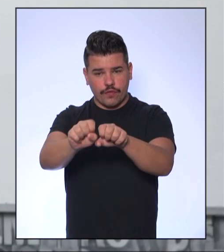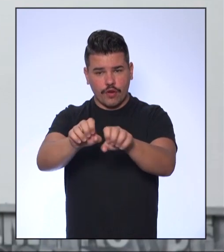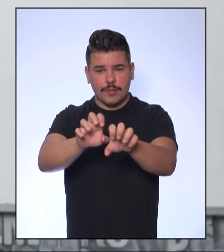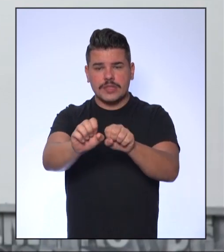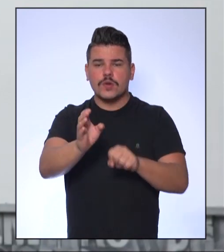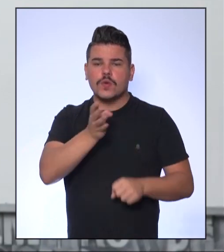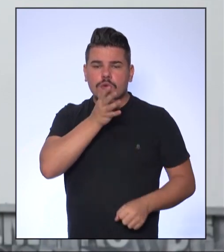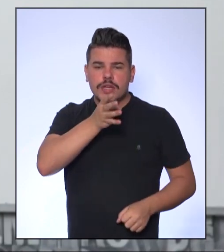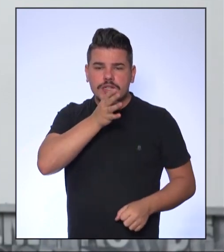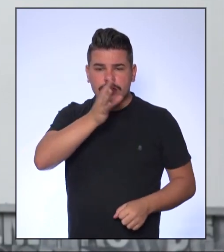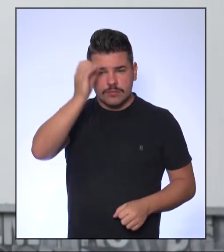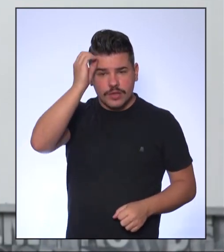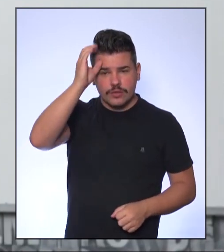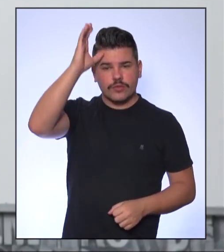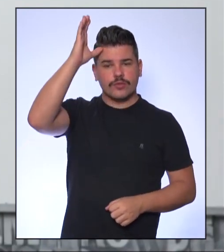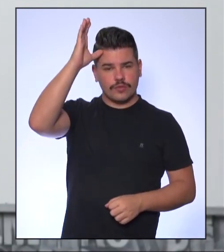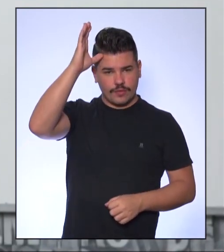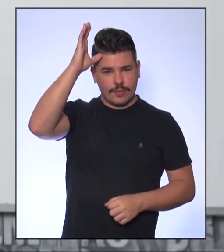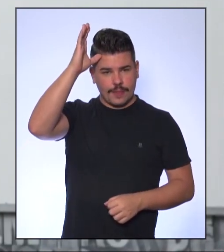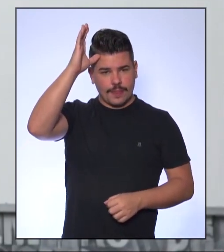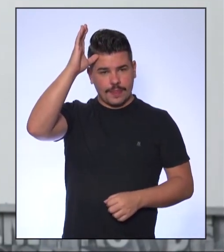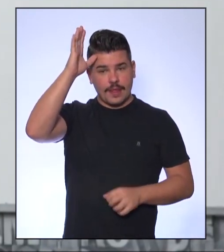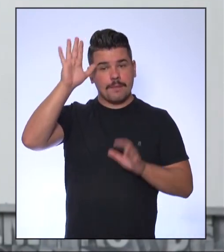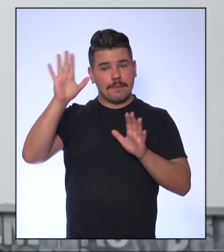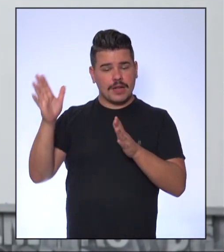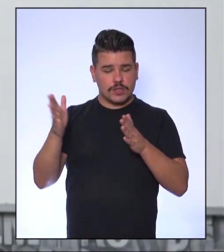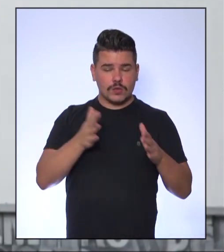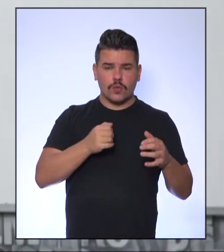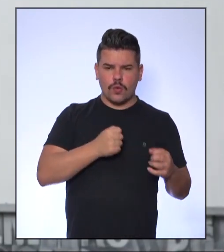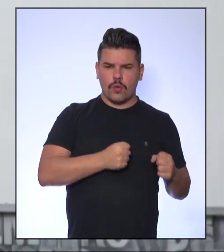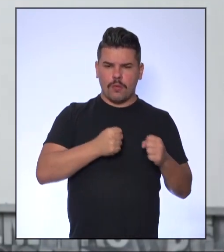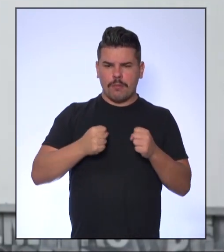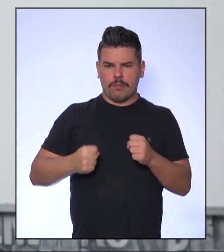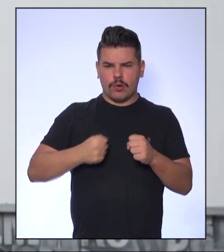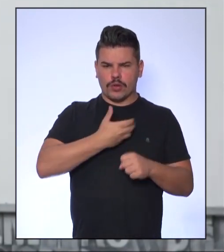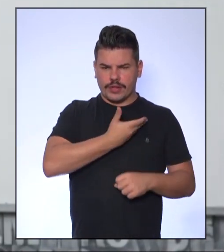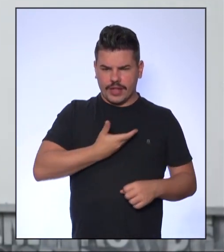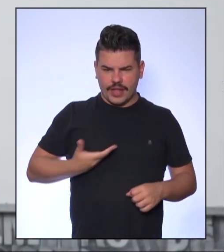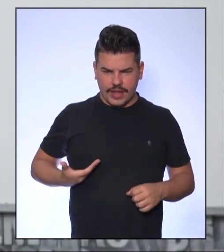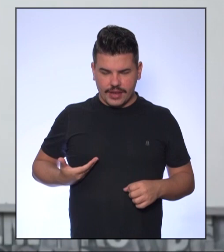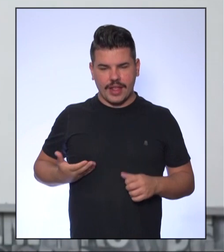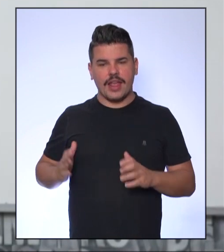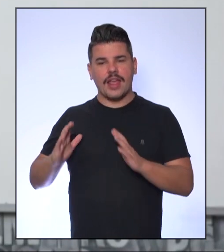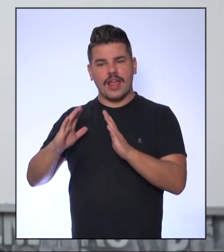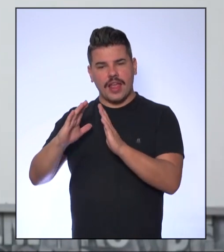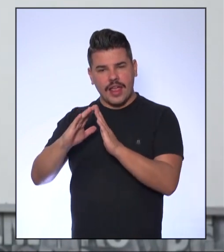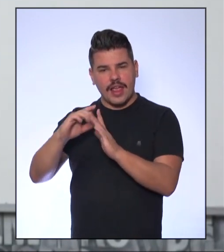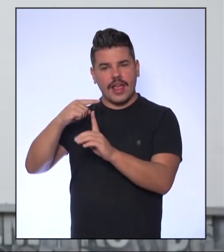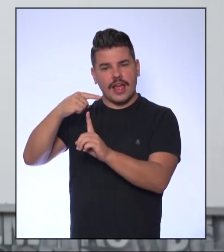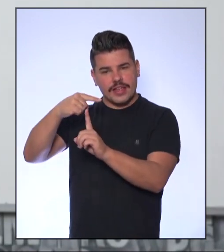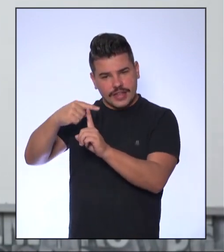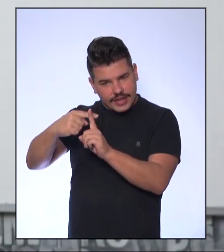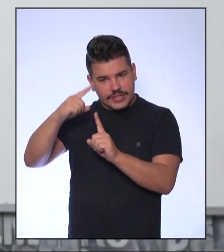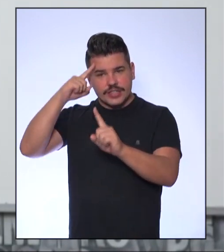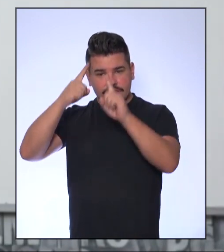nas mãos da igreja. Esta igreja, como vocês já sabem, é a igreja